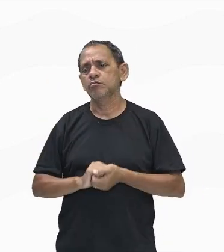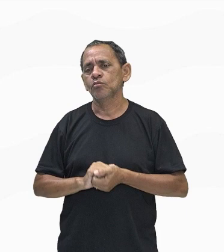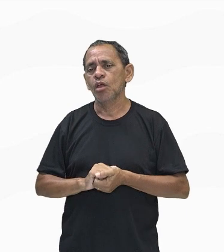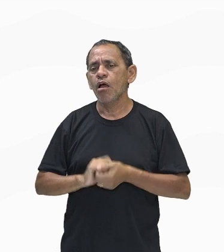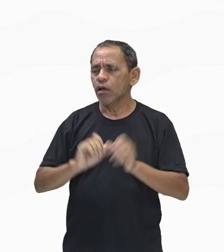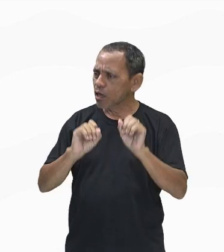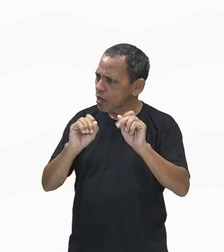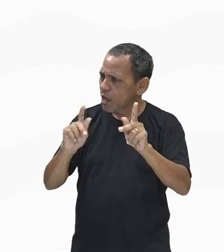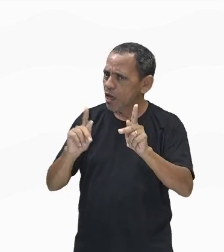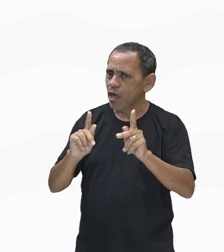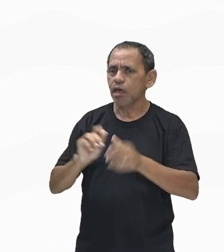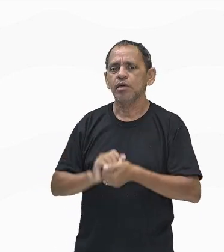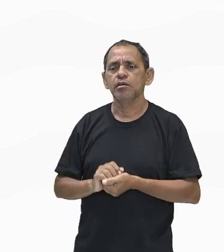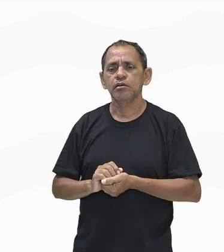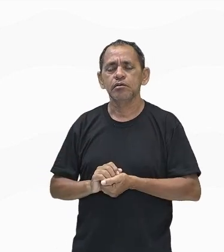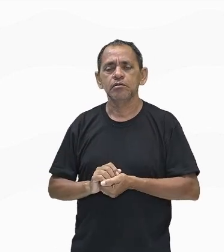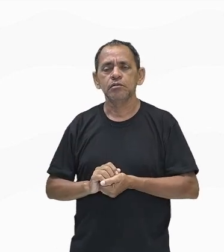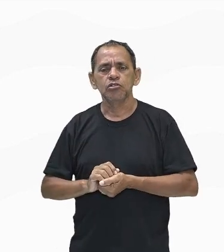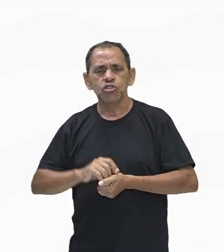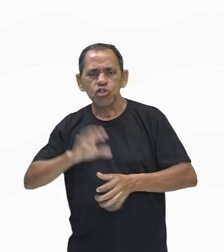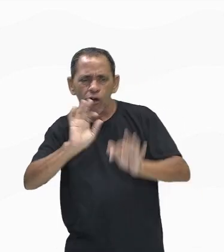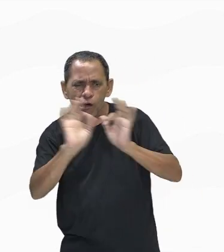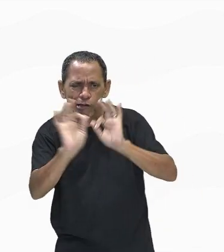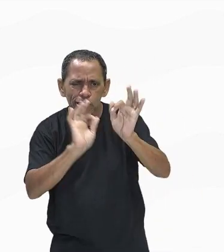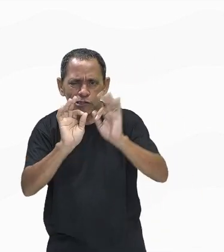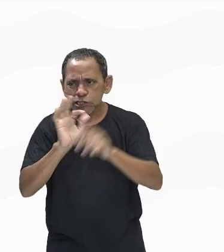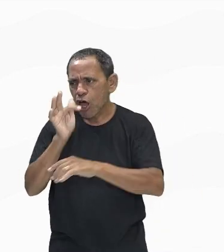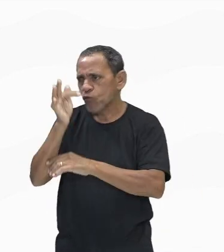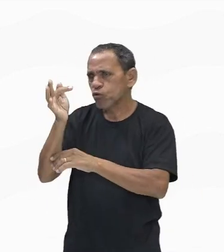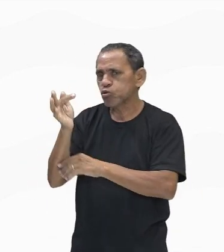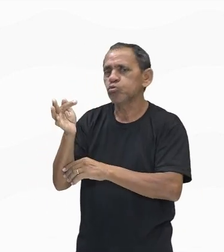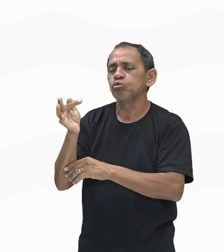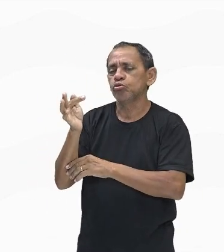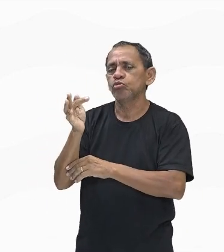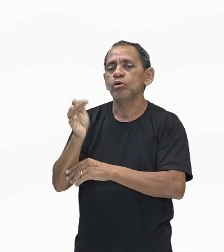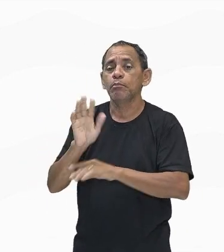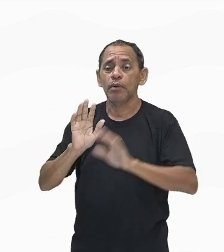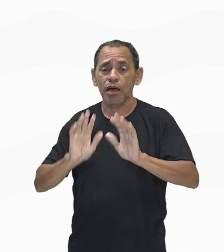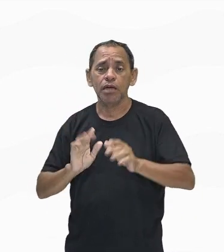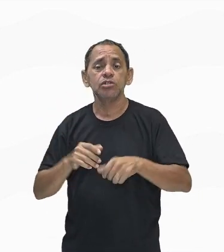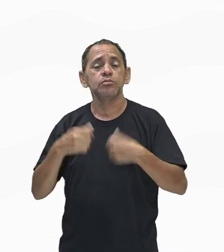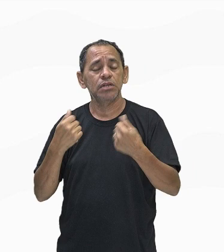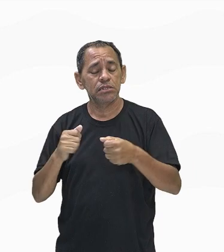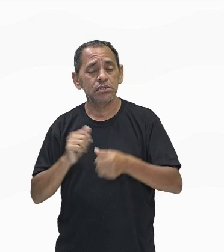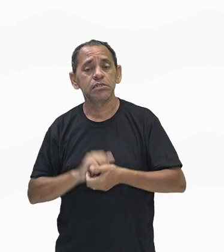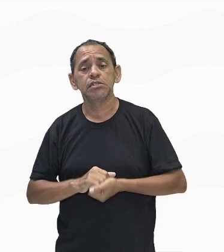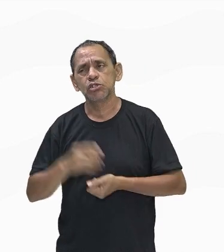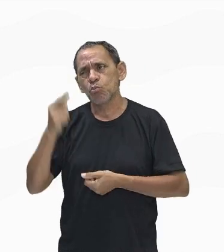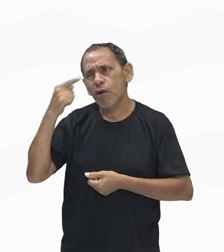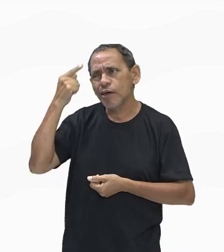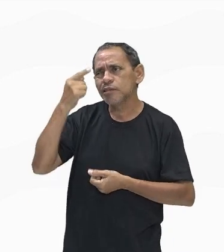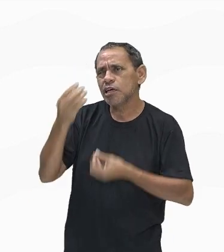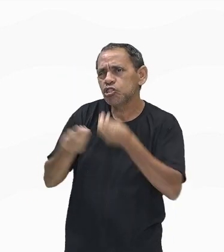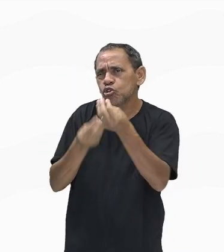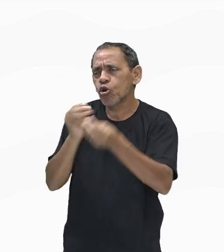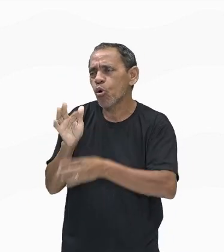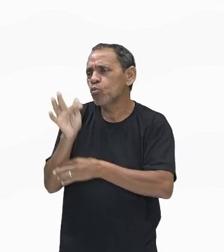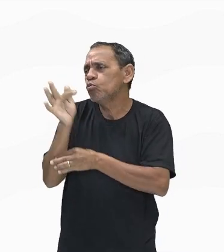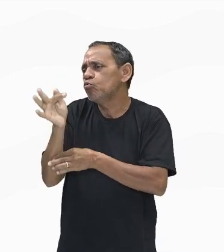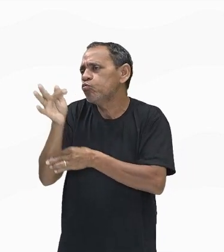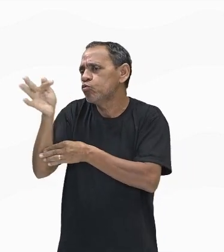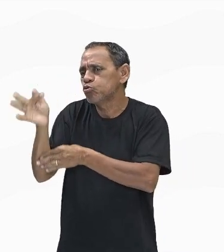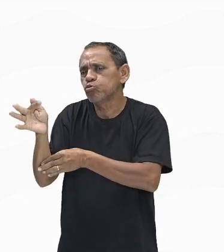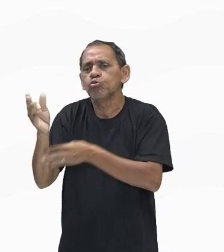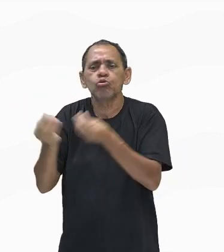seu jeitinho. Mas é interessante ter uma ideia do que almeja para os próximos anos, tá? Tudo bem, se você gosta